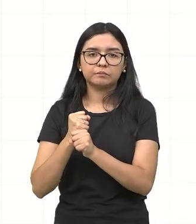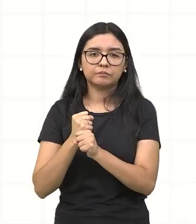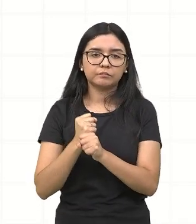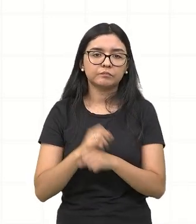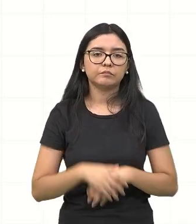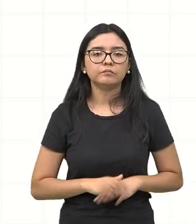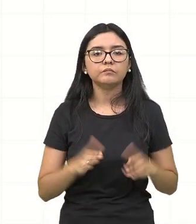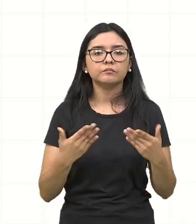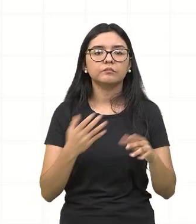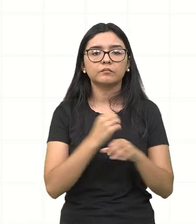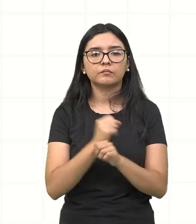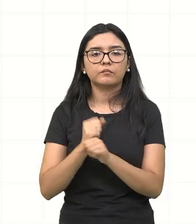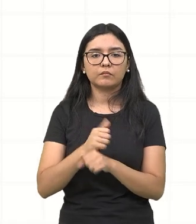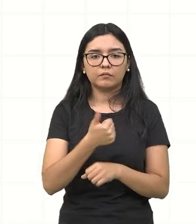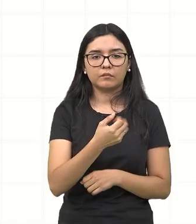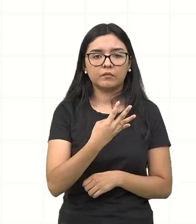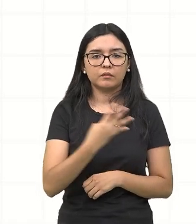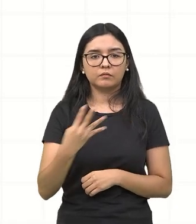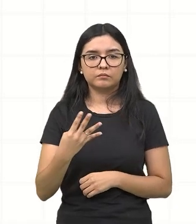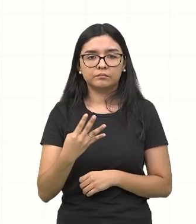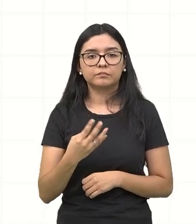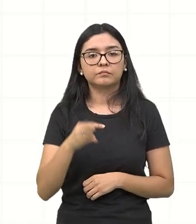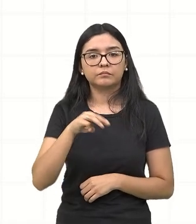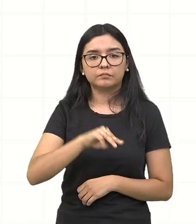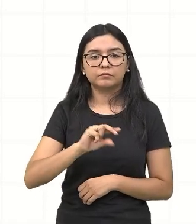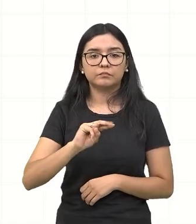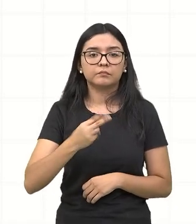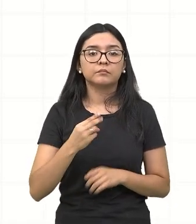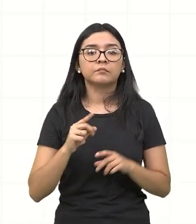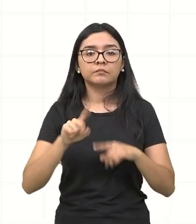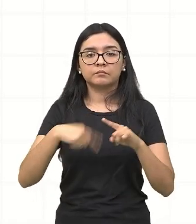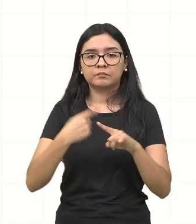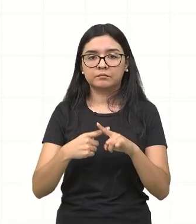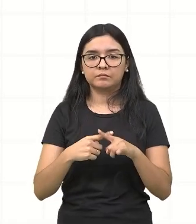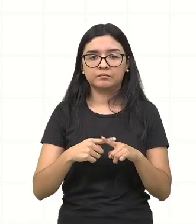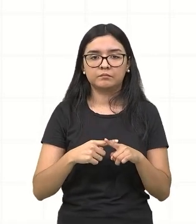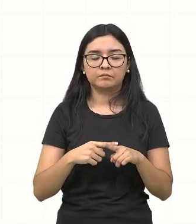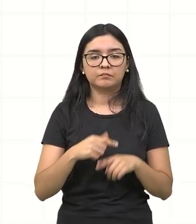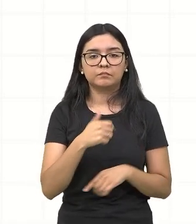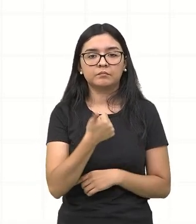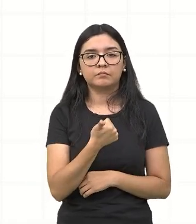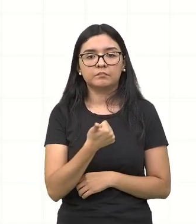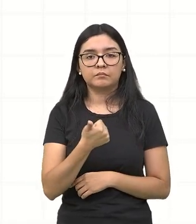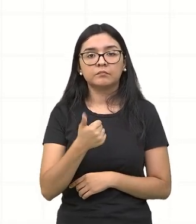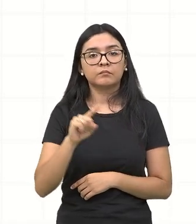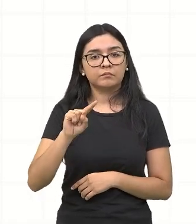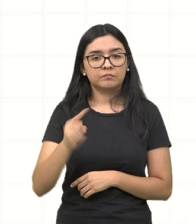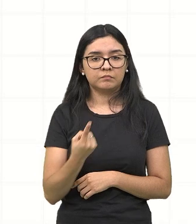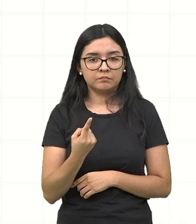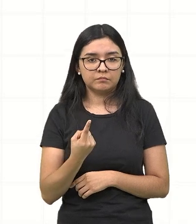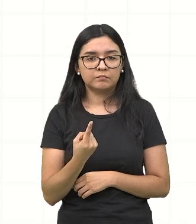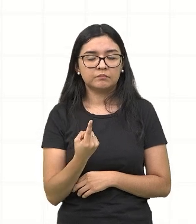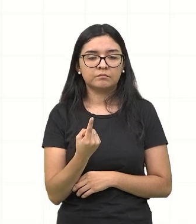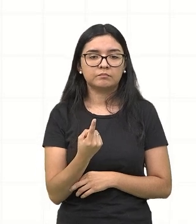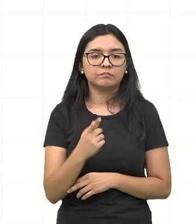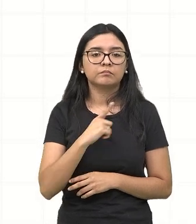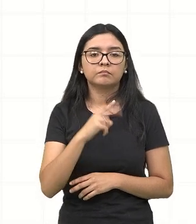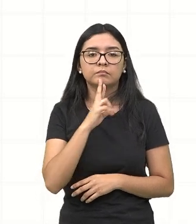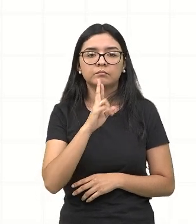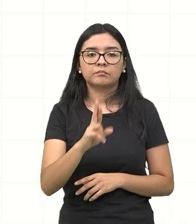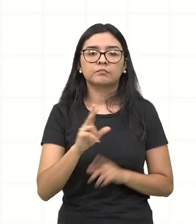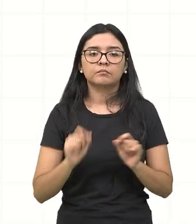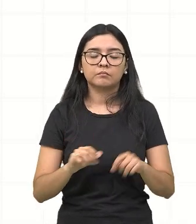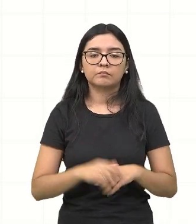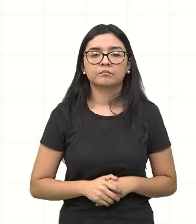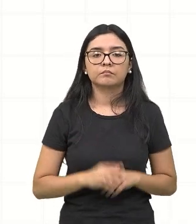A multiplicação de 144 vezes 1000. Fazendo essa multiplicação, nós temos aí que a